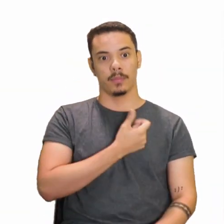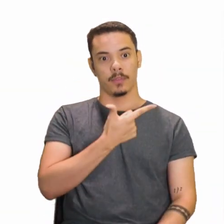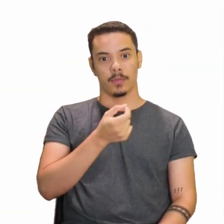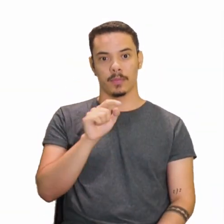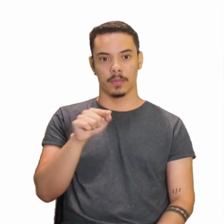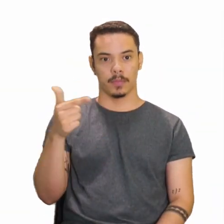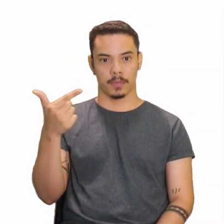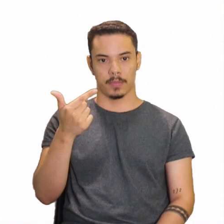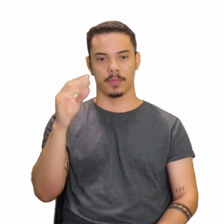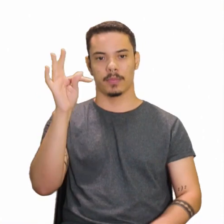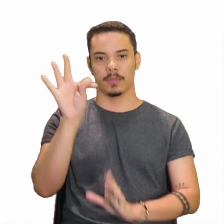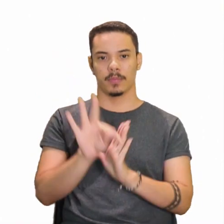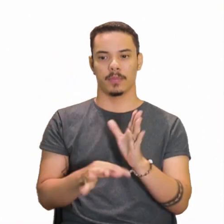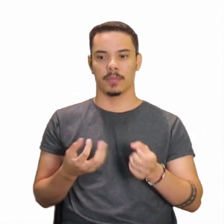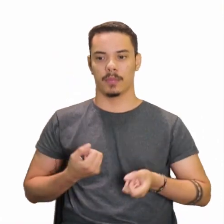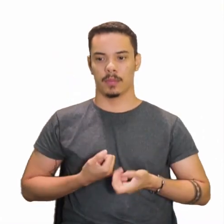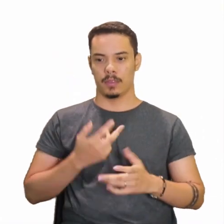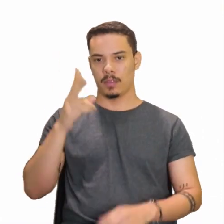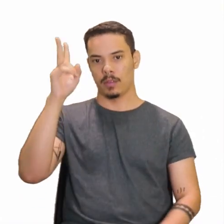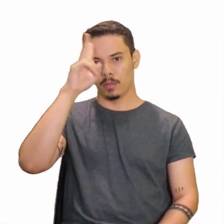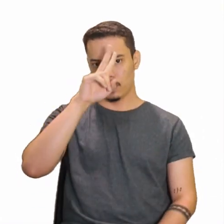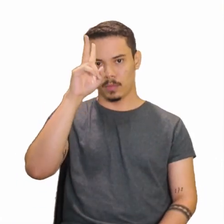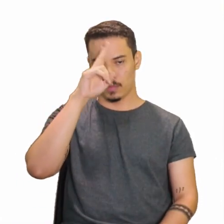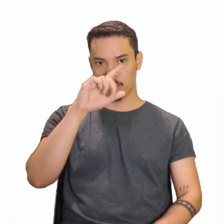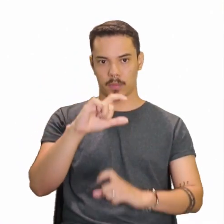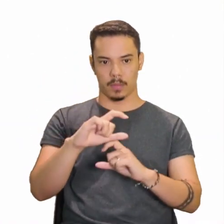20.2, produção textual, as histórias em quadrinhos.